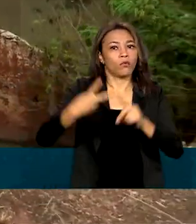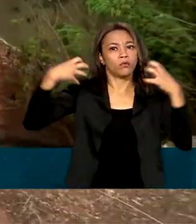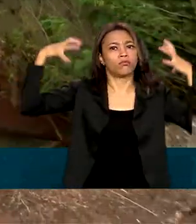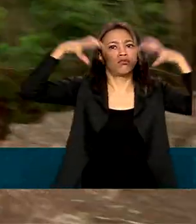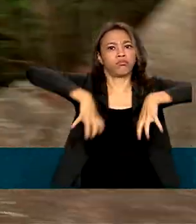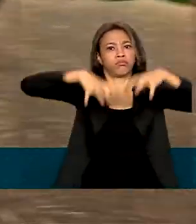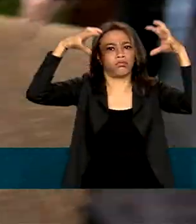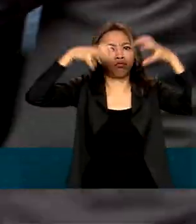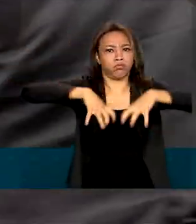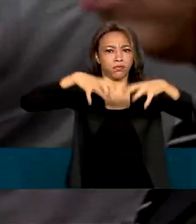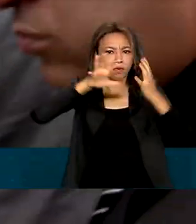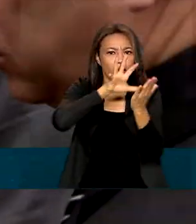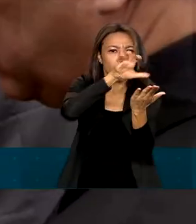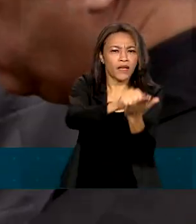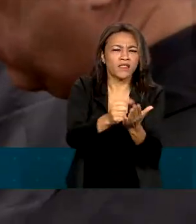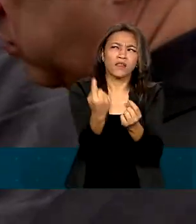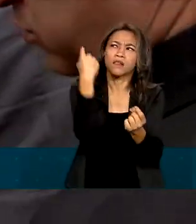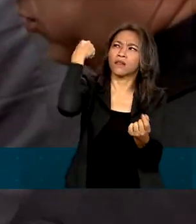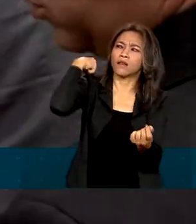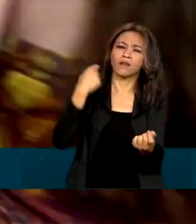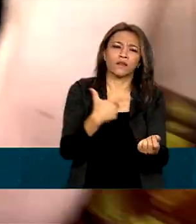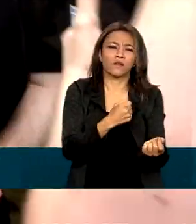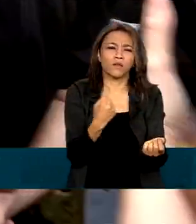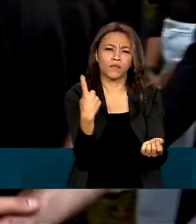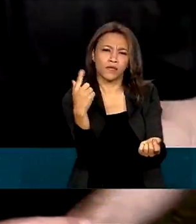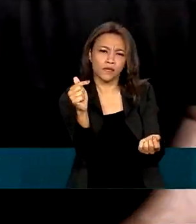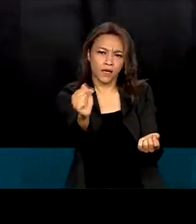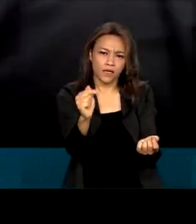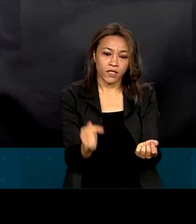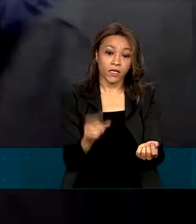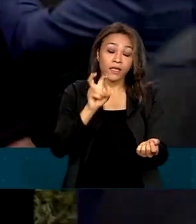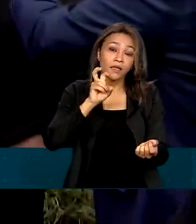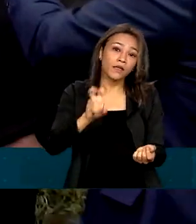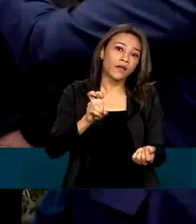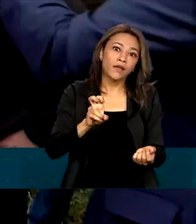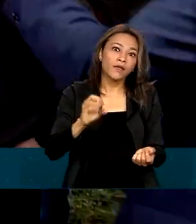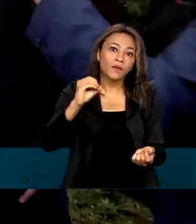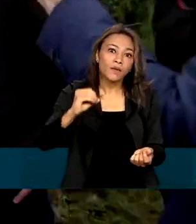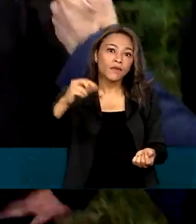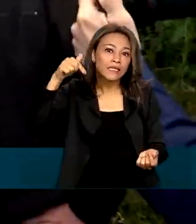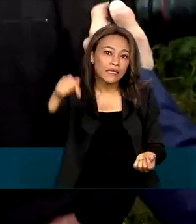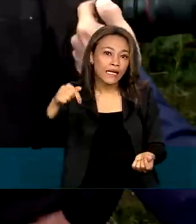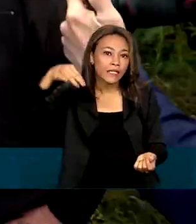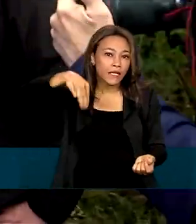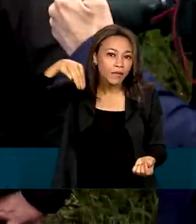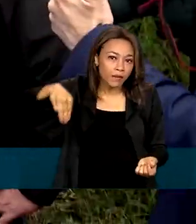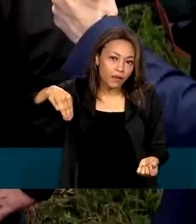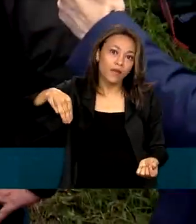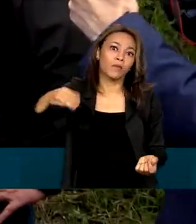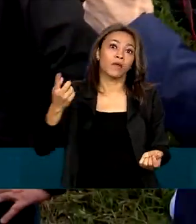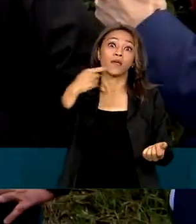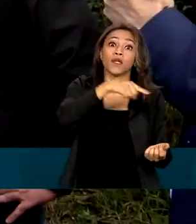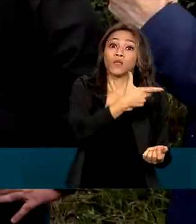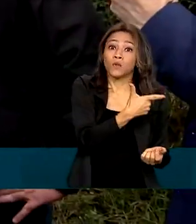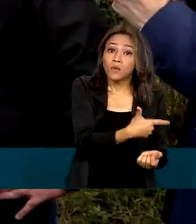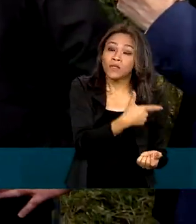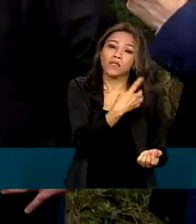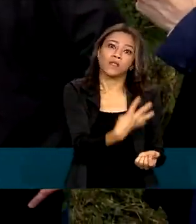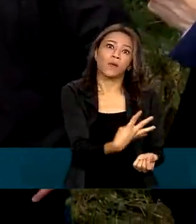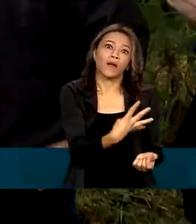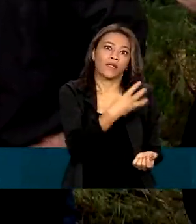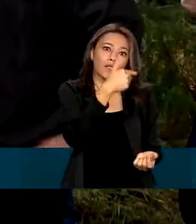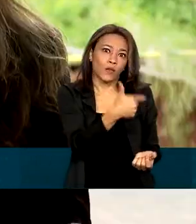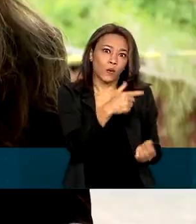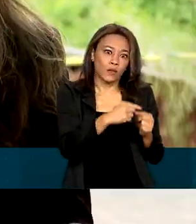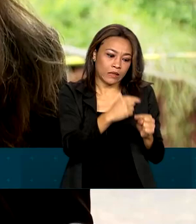chuvas, registrada desde 2017. Foram 507 milímetros, contra a média de 242